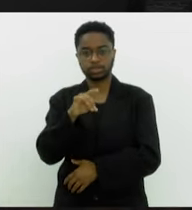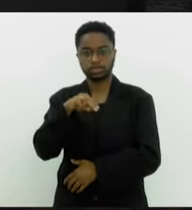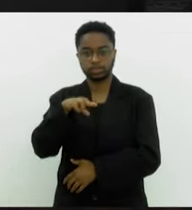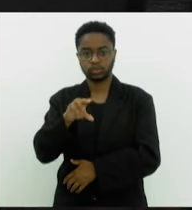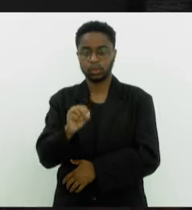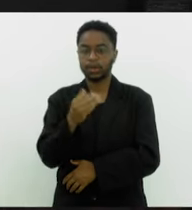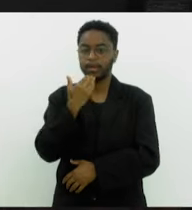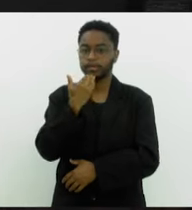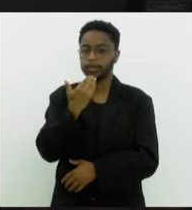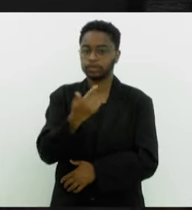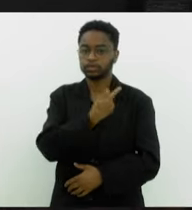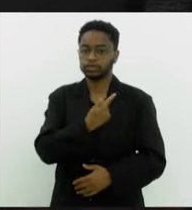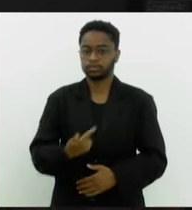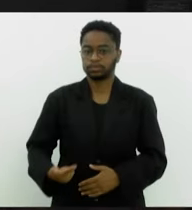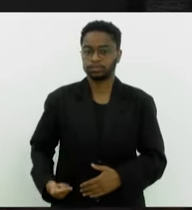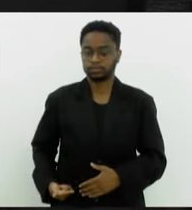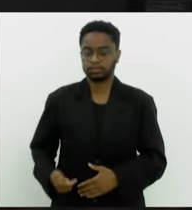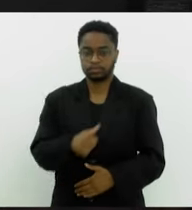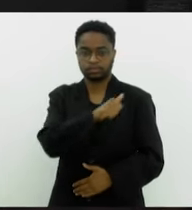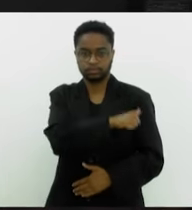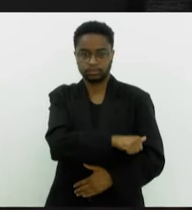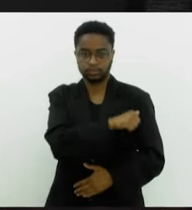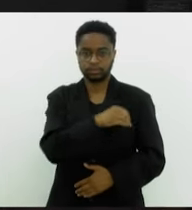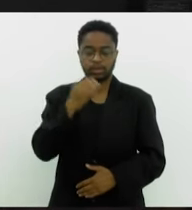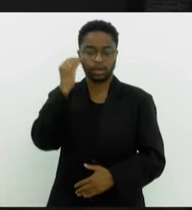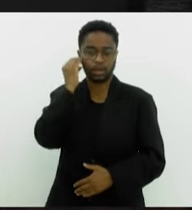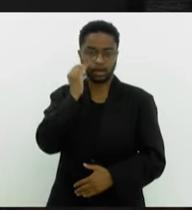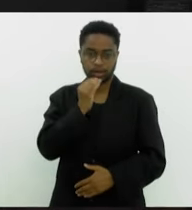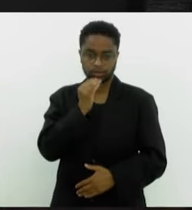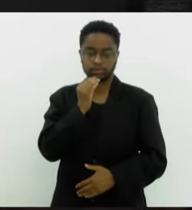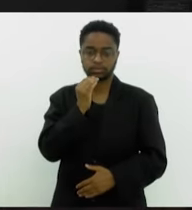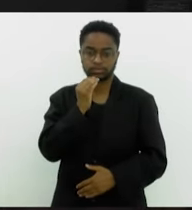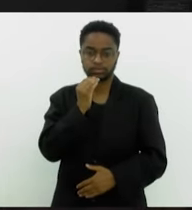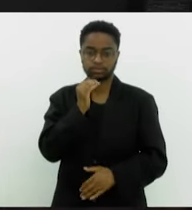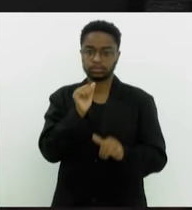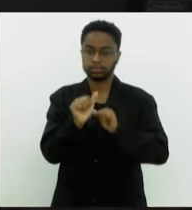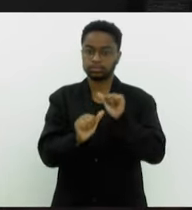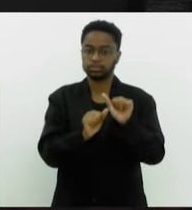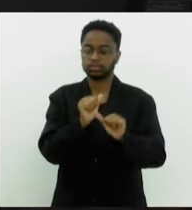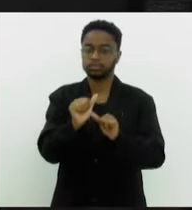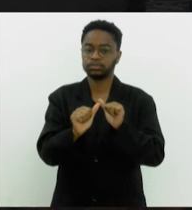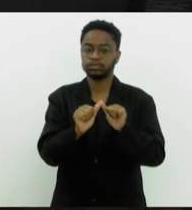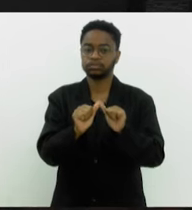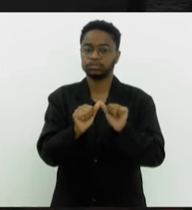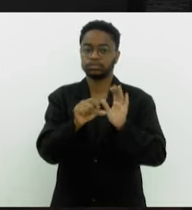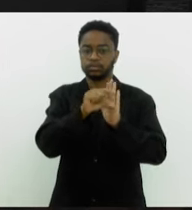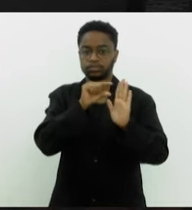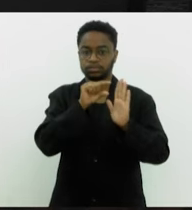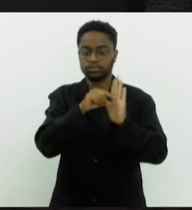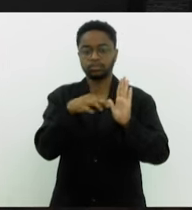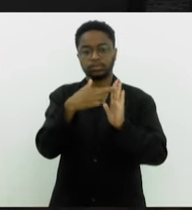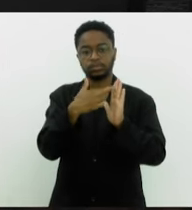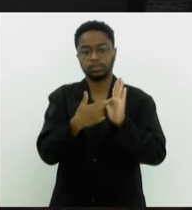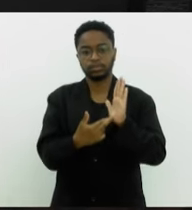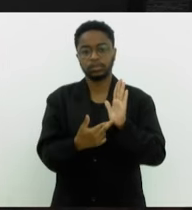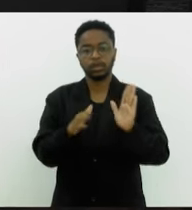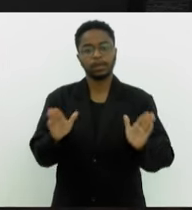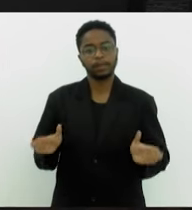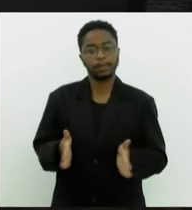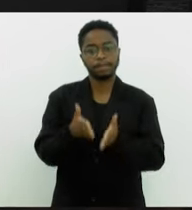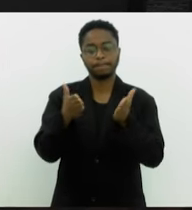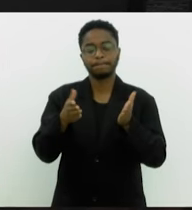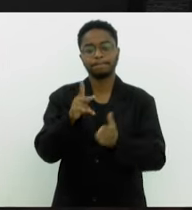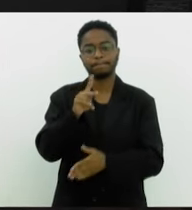ao excelentíssimo senhor governador do estado do Rio de Janeiro, Cláudio Castro, a alteração nos dispositivos do regulamento de promoções de